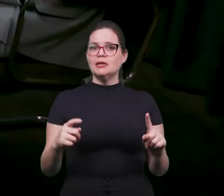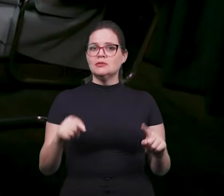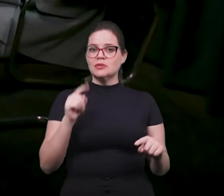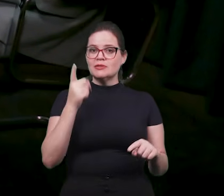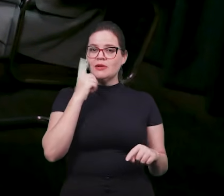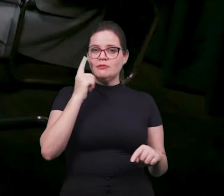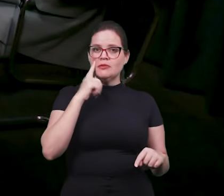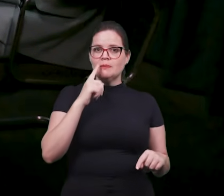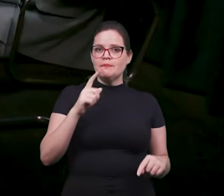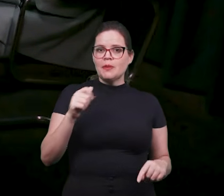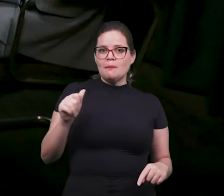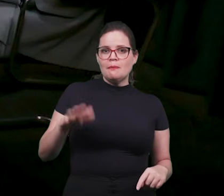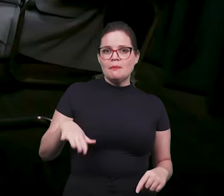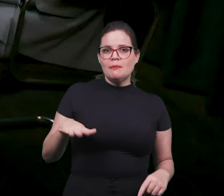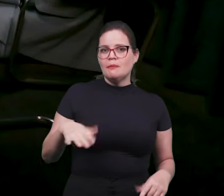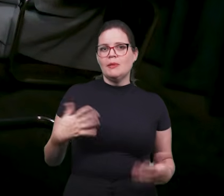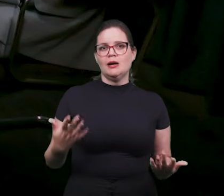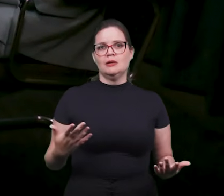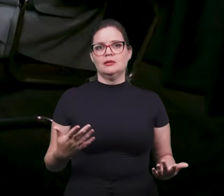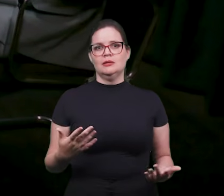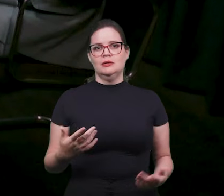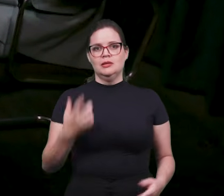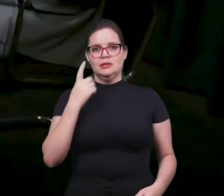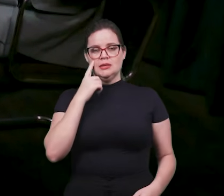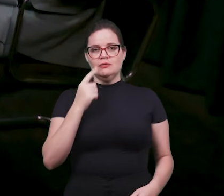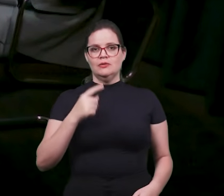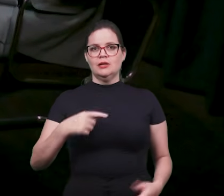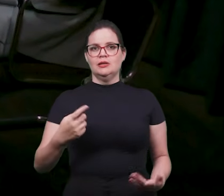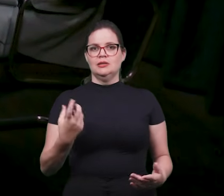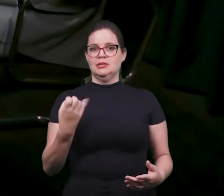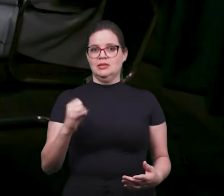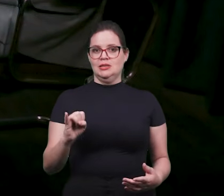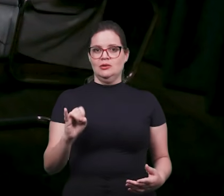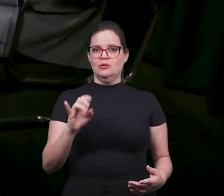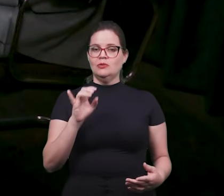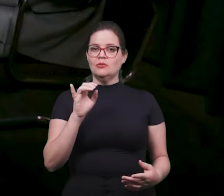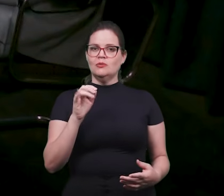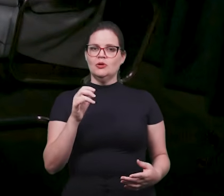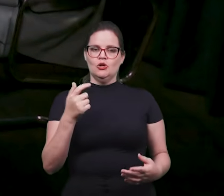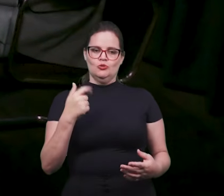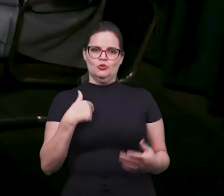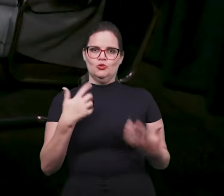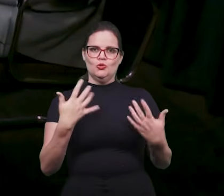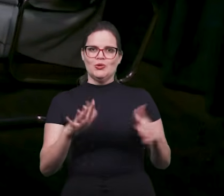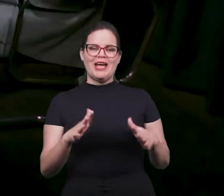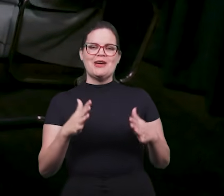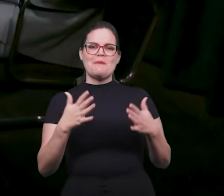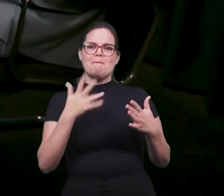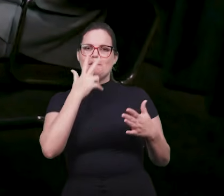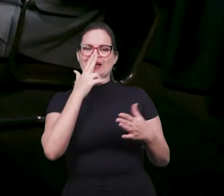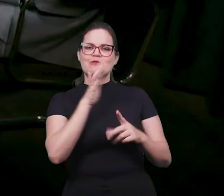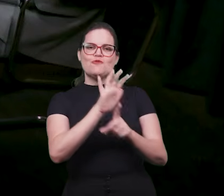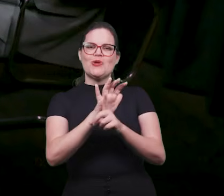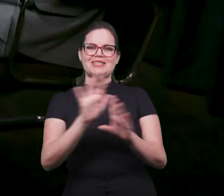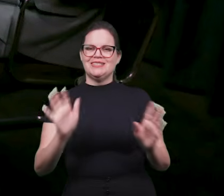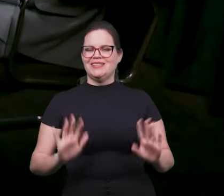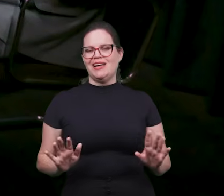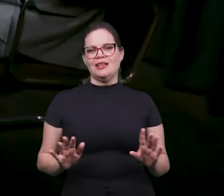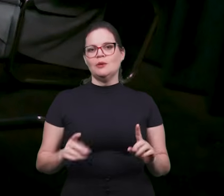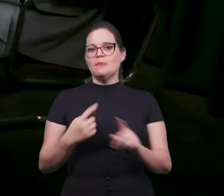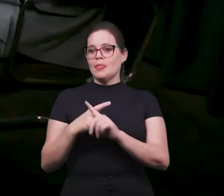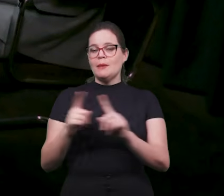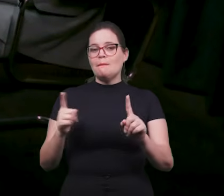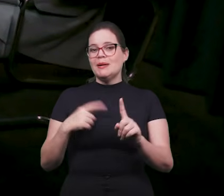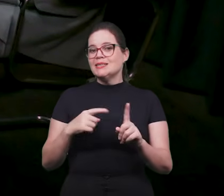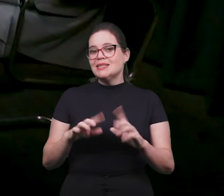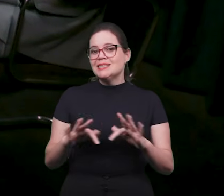se assustar. Não estamos vendendo nenhum produto aqui, mas se eu estivesse vendendo, eu falei, se você não gostar, a gente devolve o seu dinheiro. Mas não